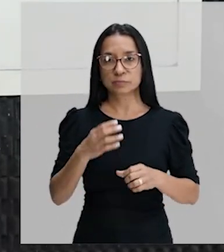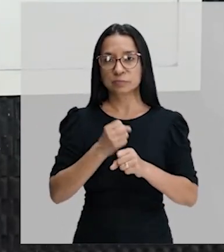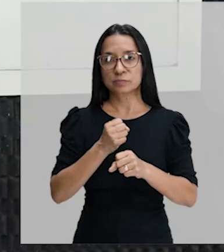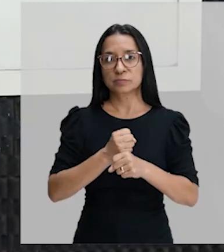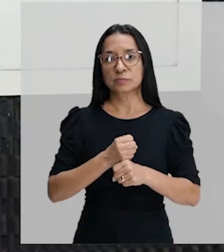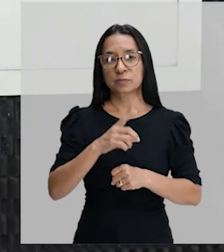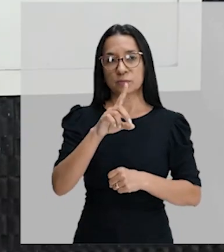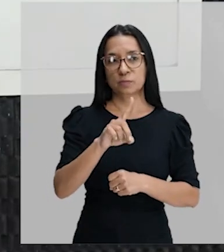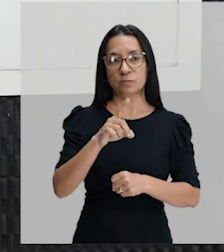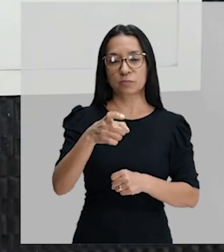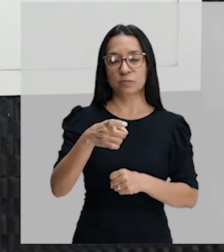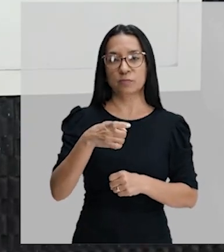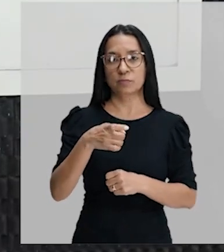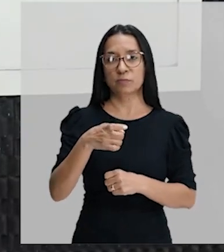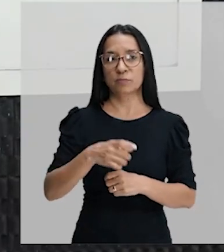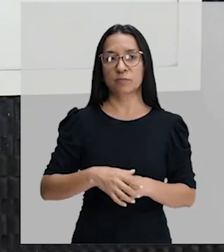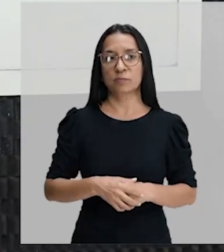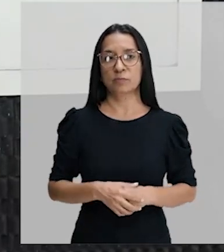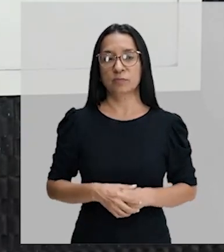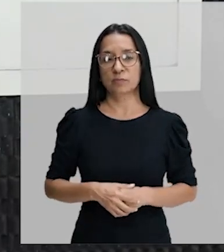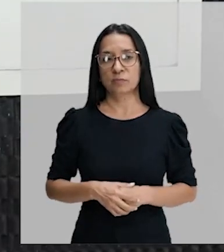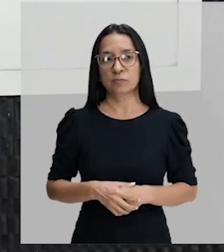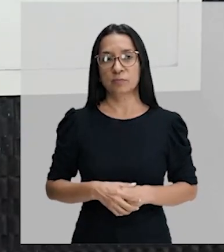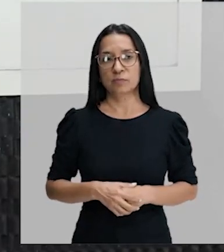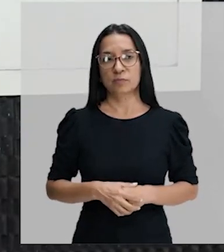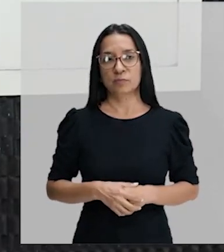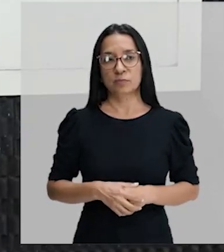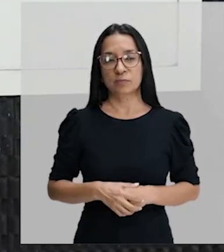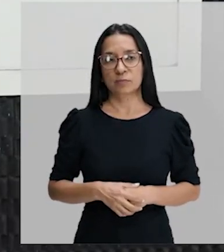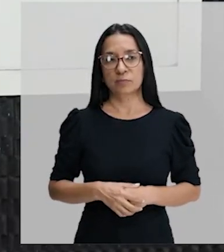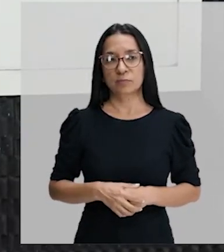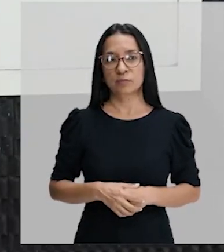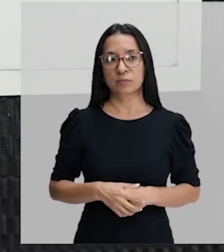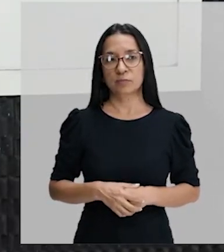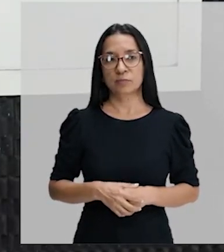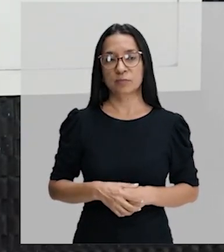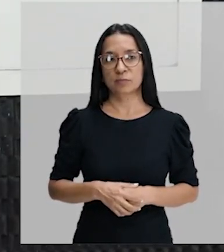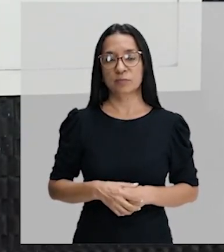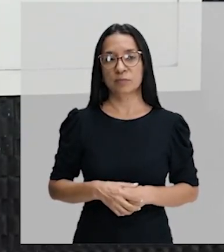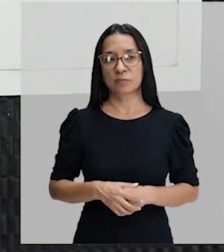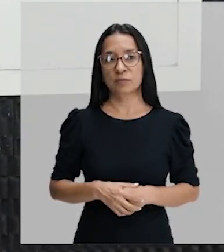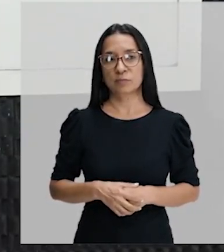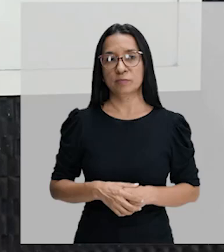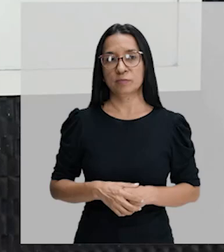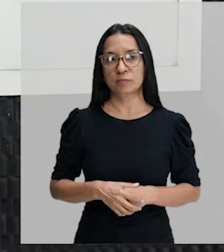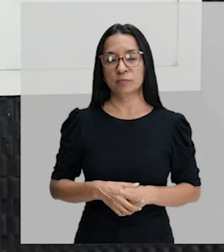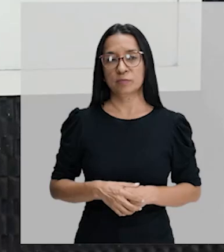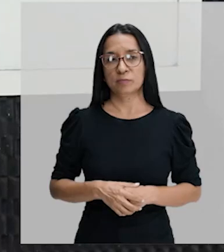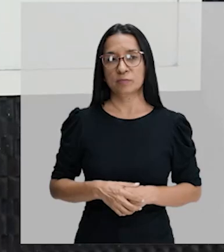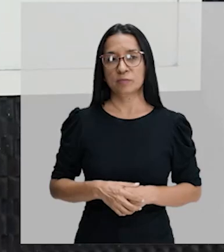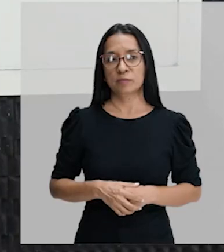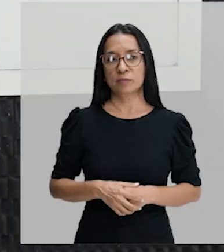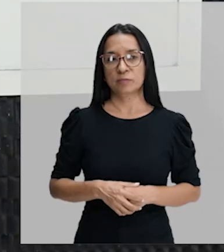agora o dx. Olha, o dx você vai fazer o quê? Você